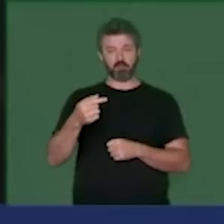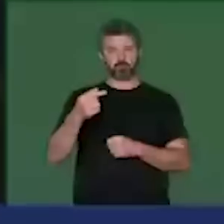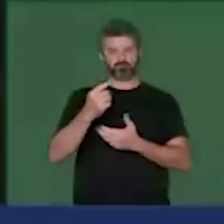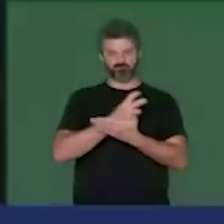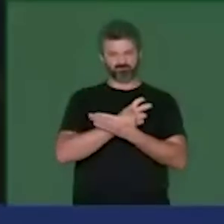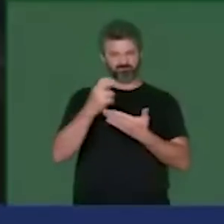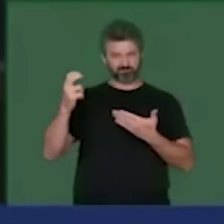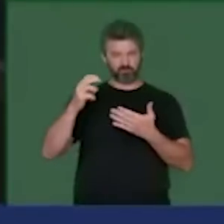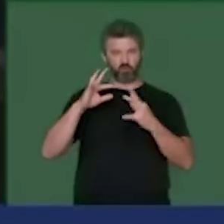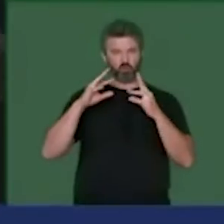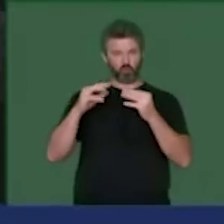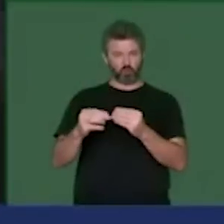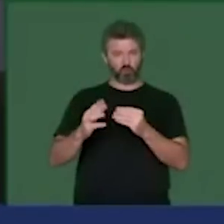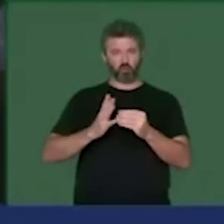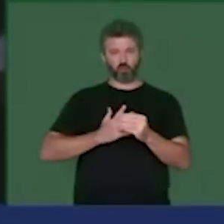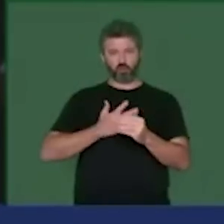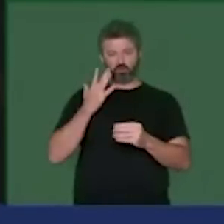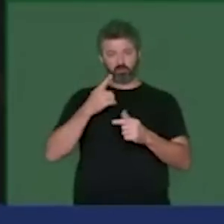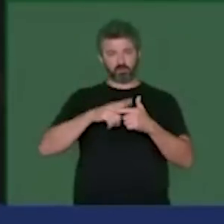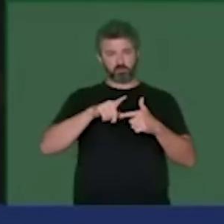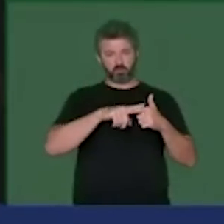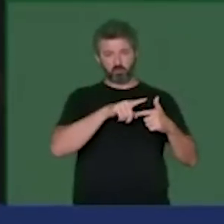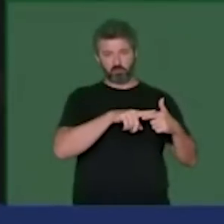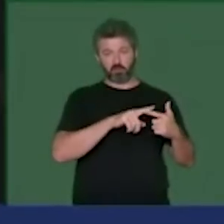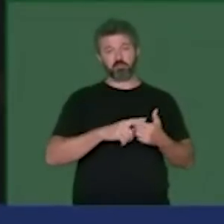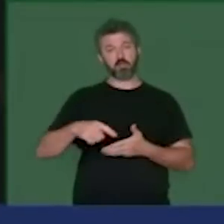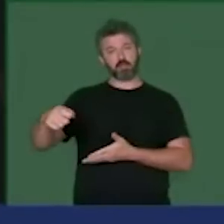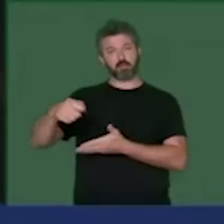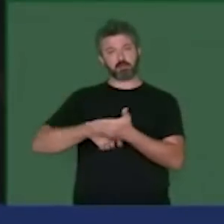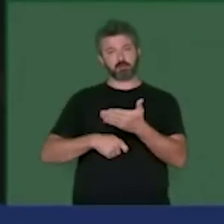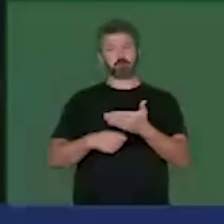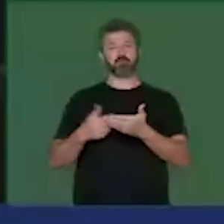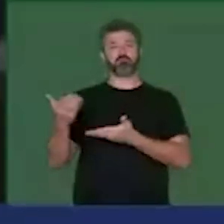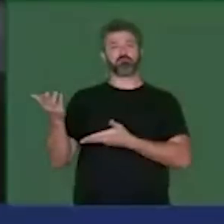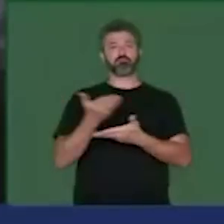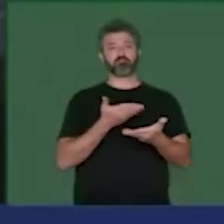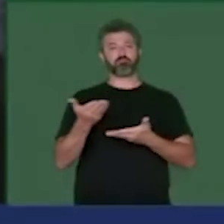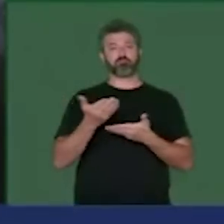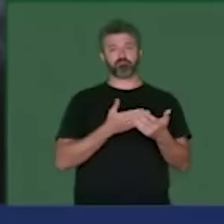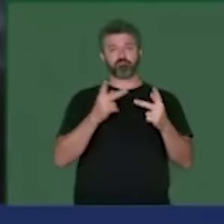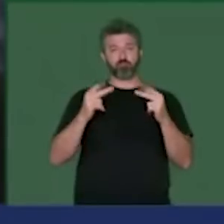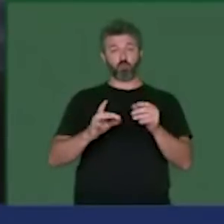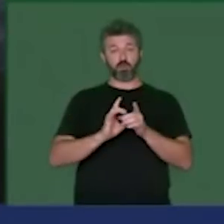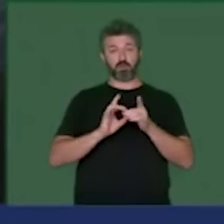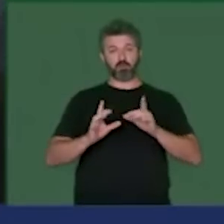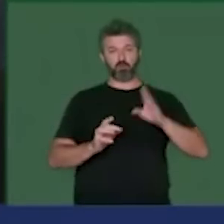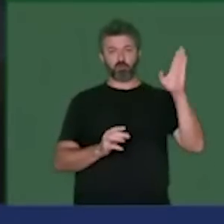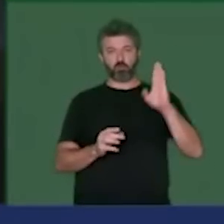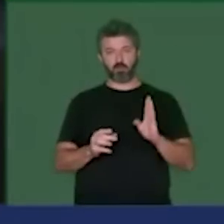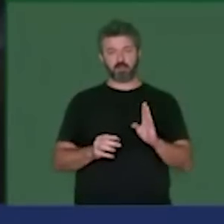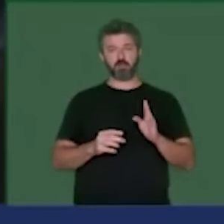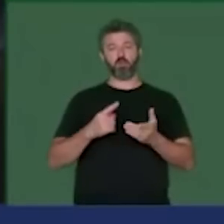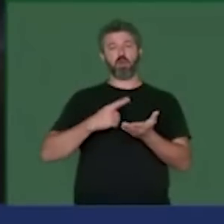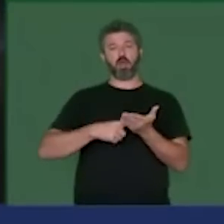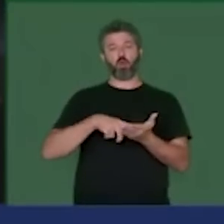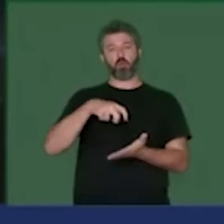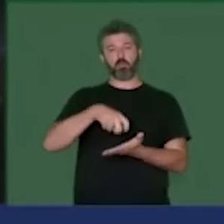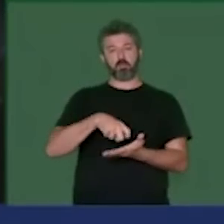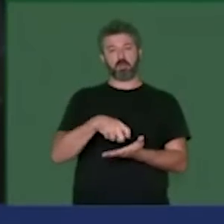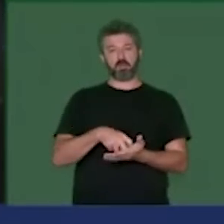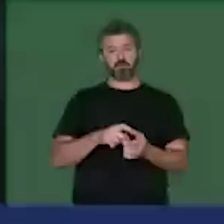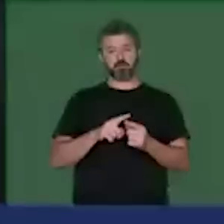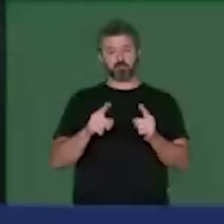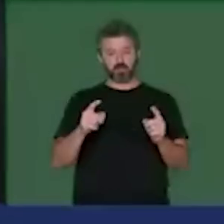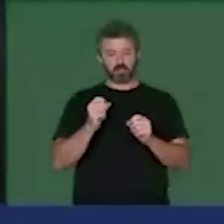essas enormes atrocidades, assina com uma república democrática como o Brasil um tratado de acordo penal. Mas nos últimos